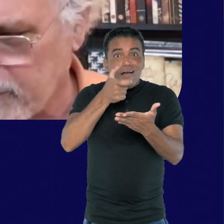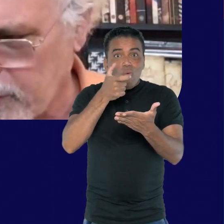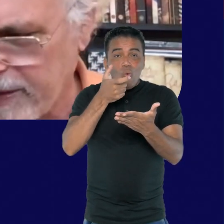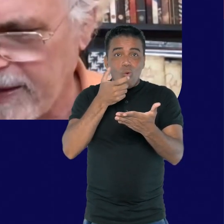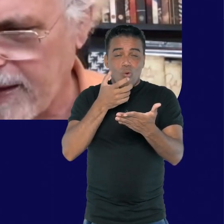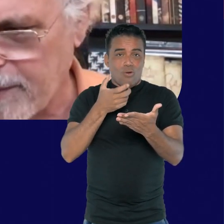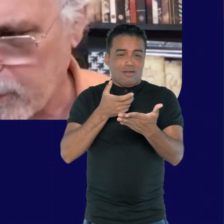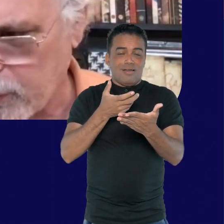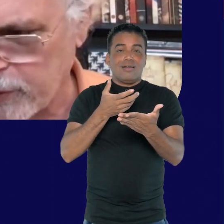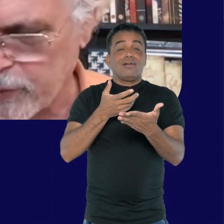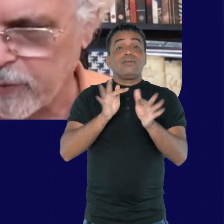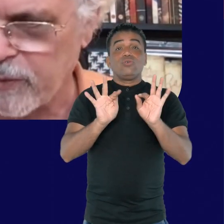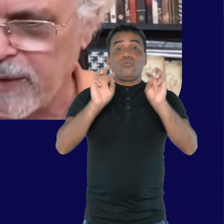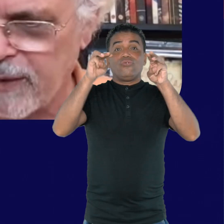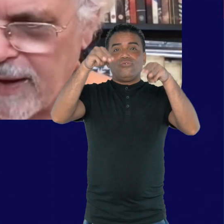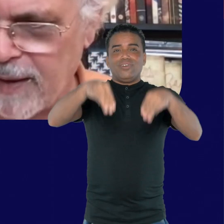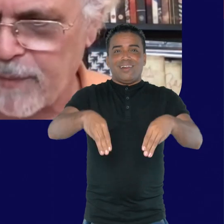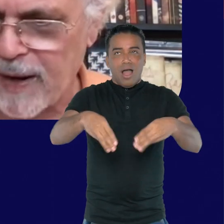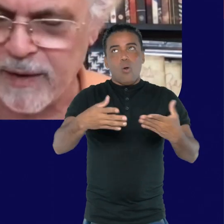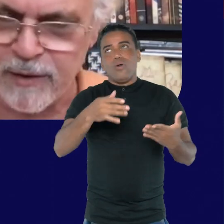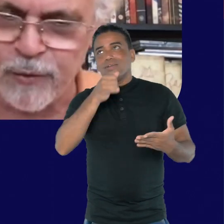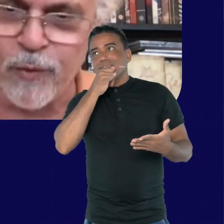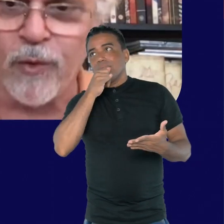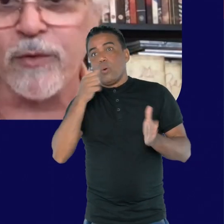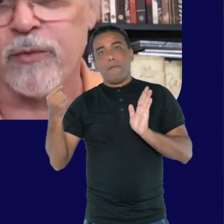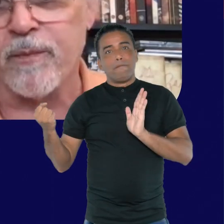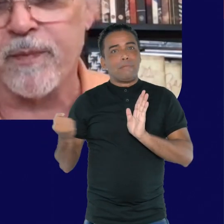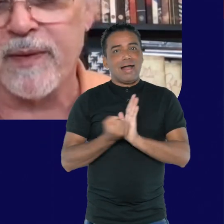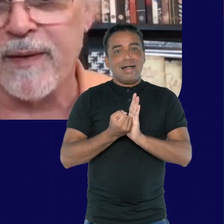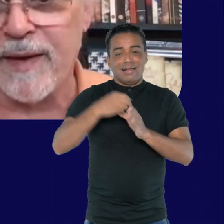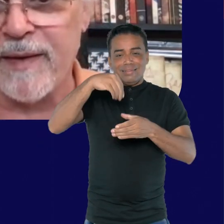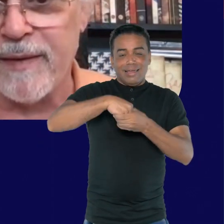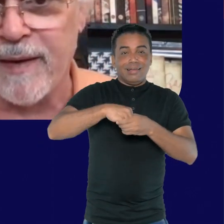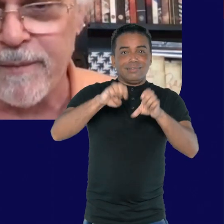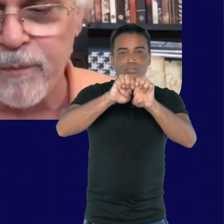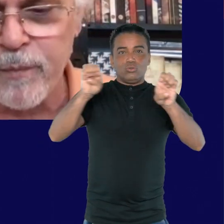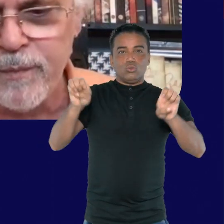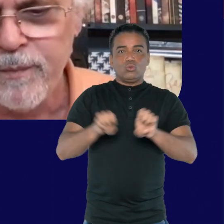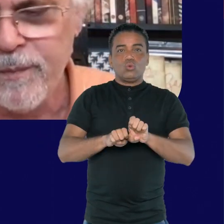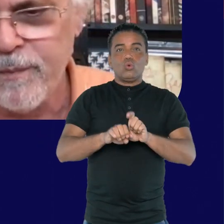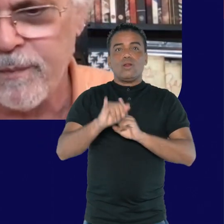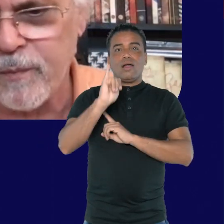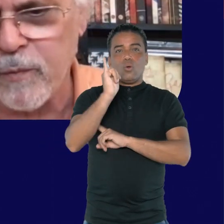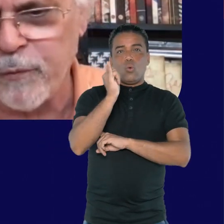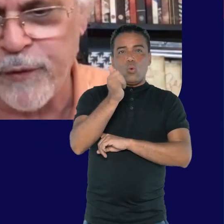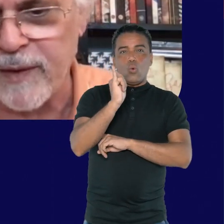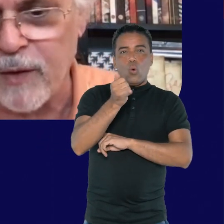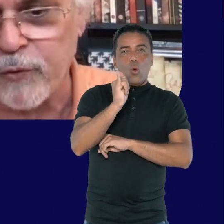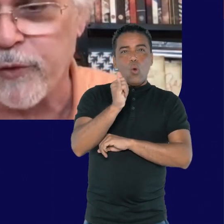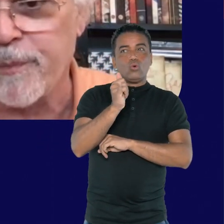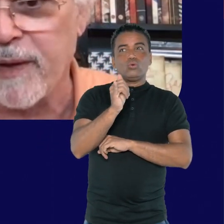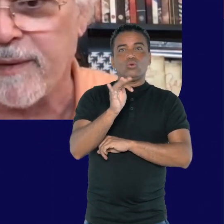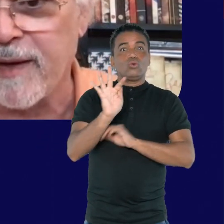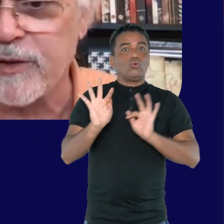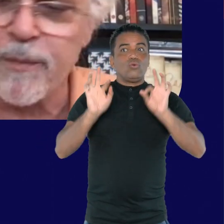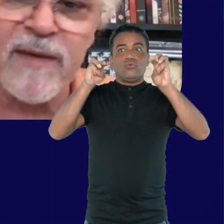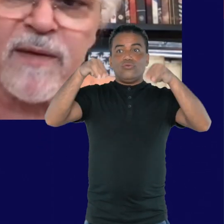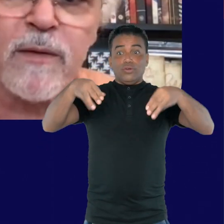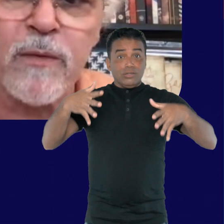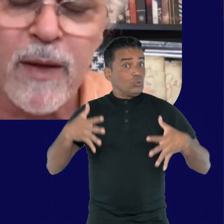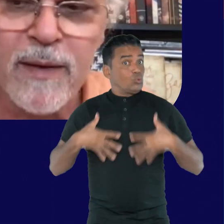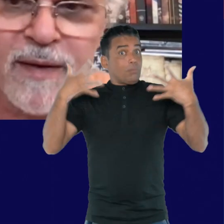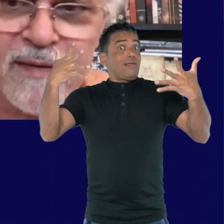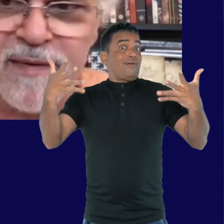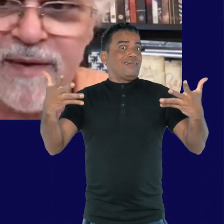final, que é muito a marca do conto, tem que ter um final surpreendente,